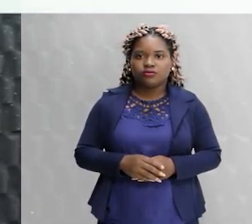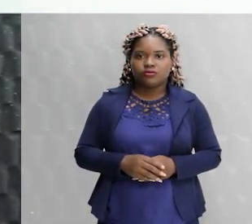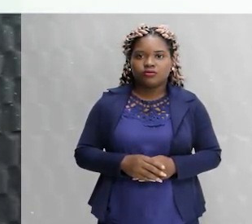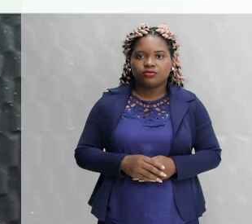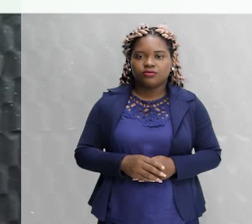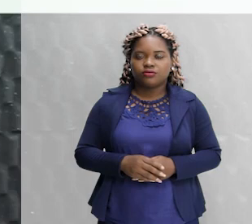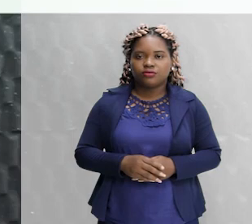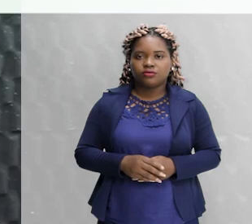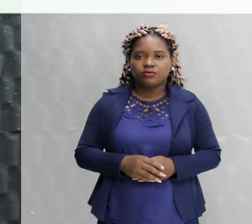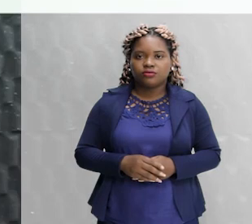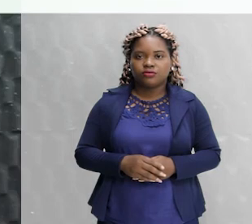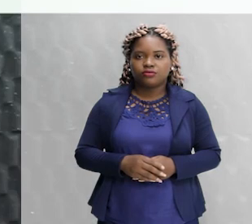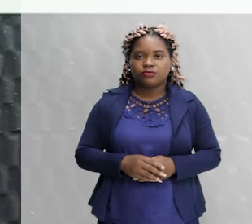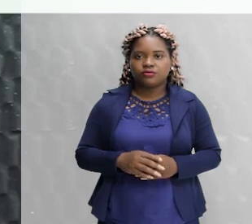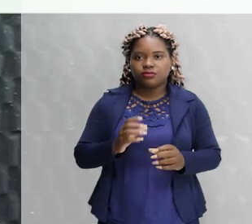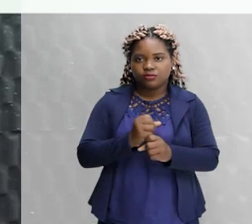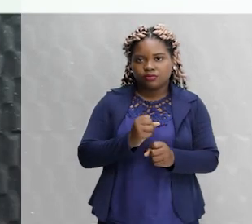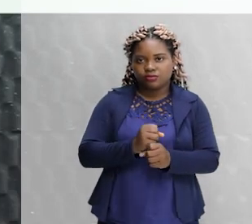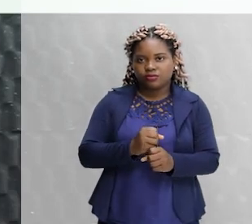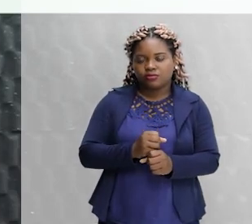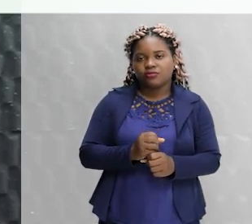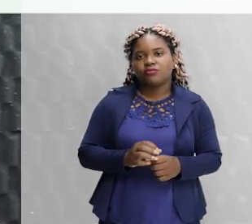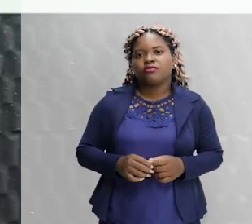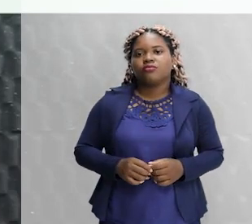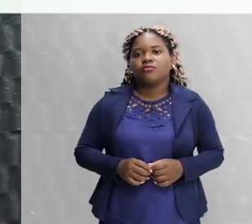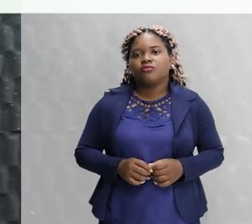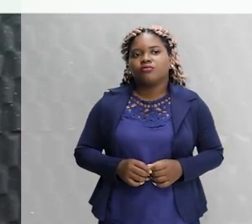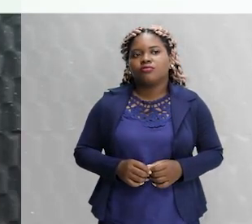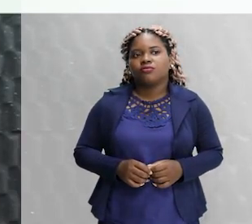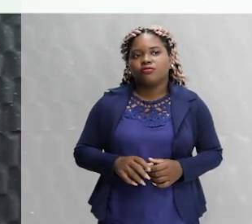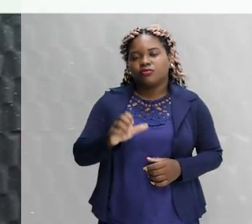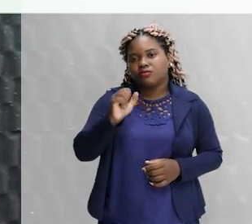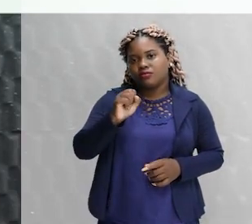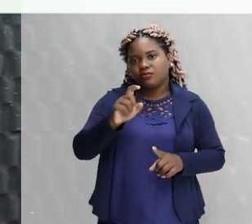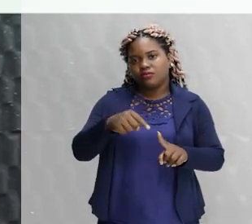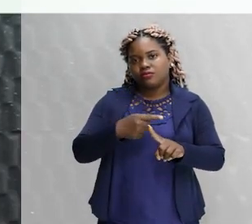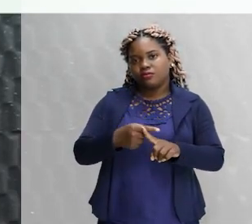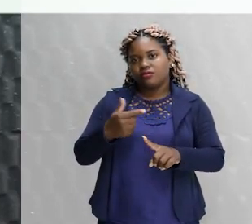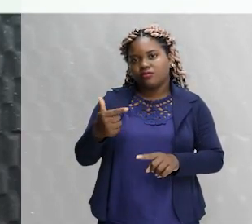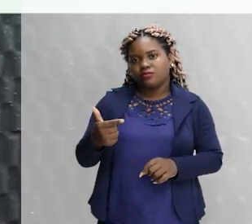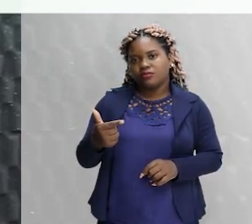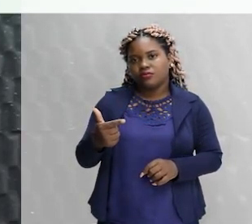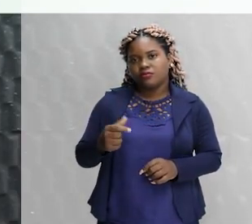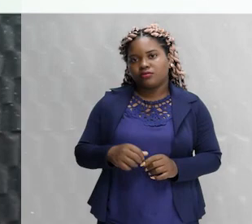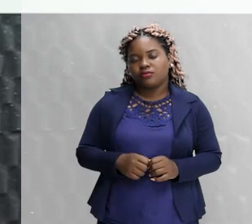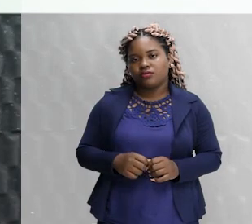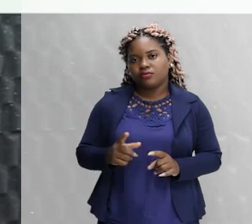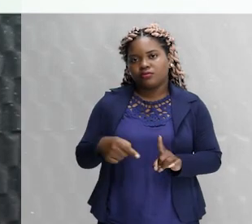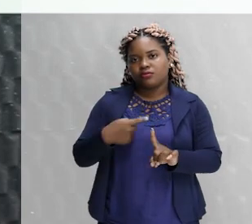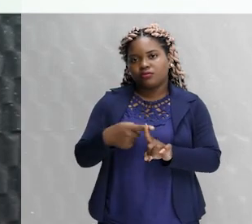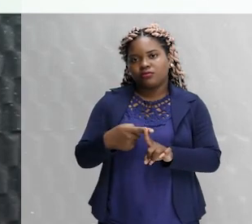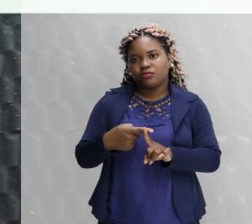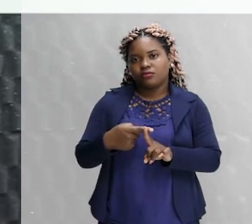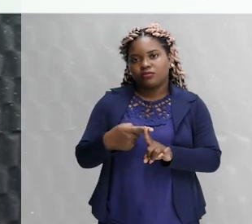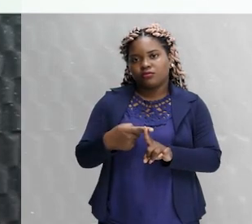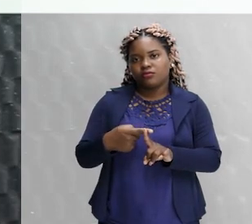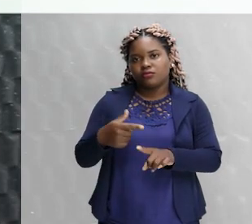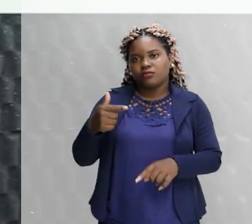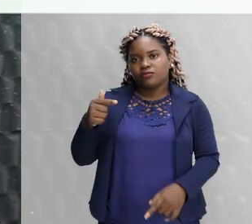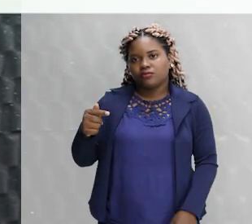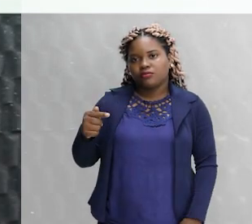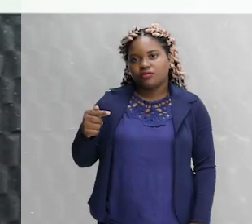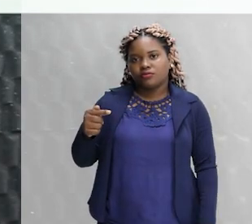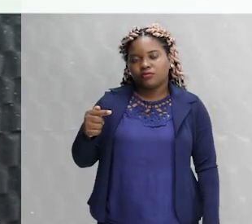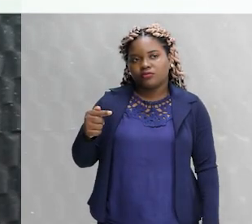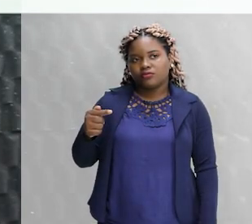Então, vamos fazer a multiplicação de 8 vezes 2, mais